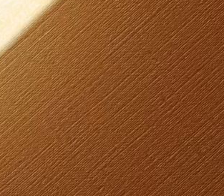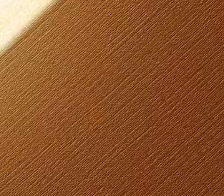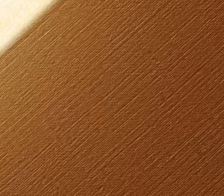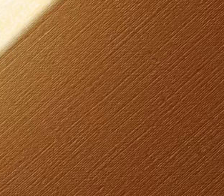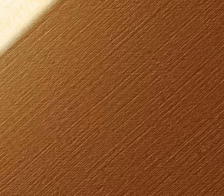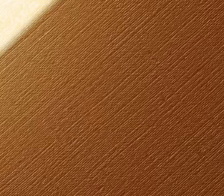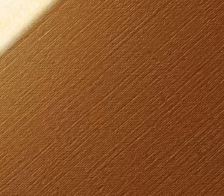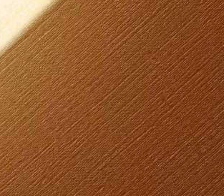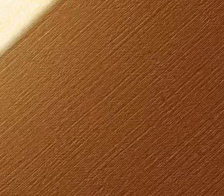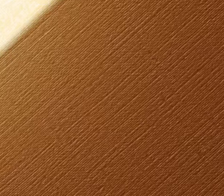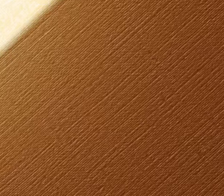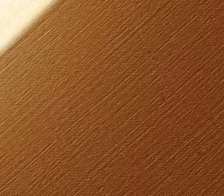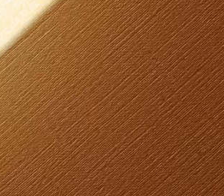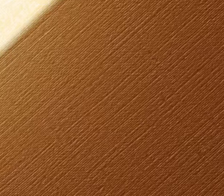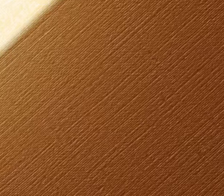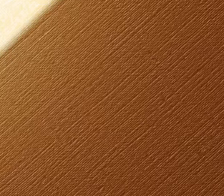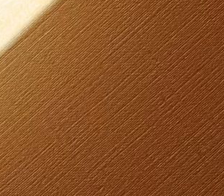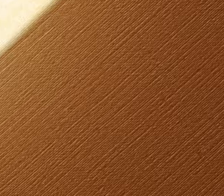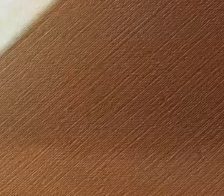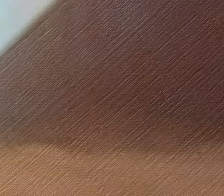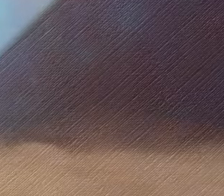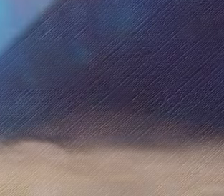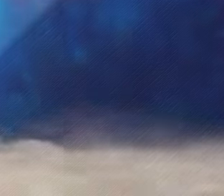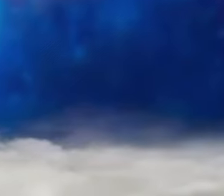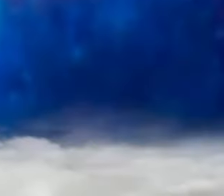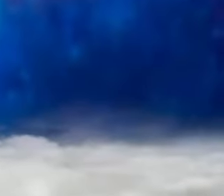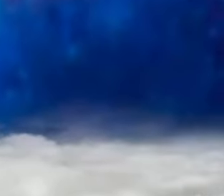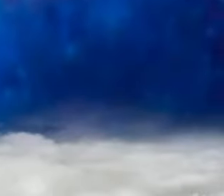Lisa? Mozart, foi?